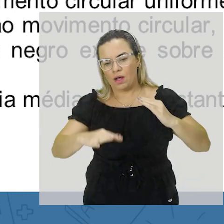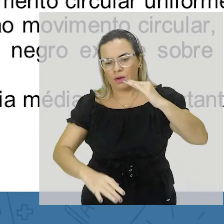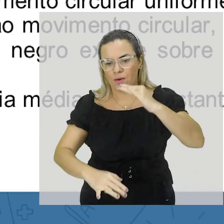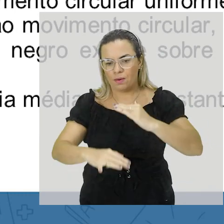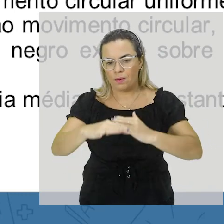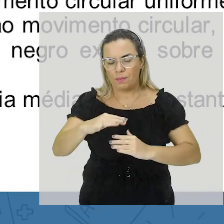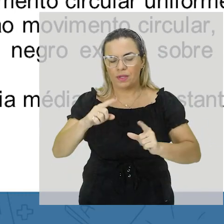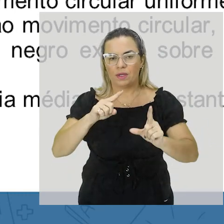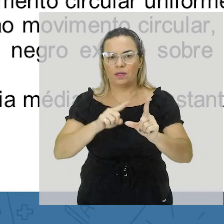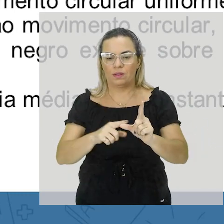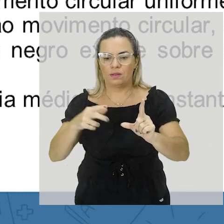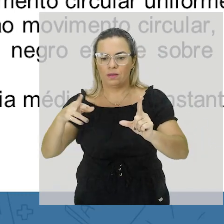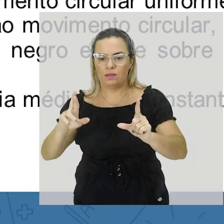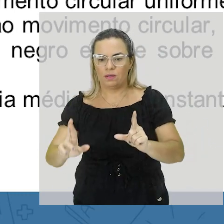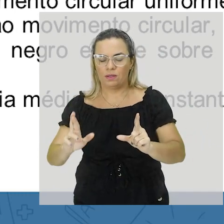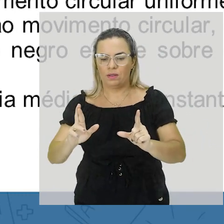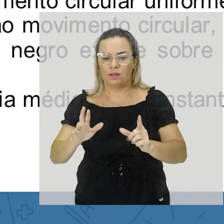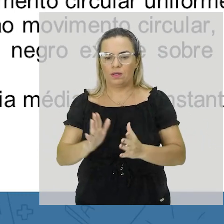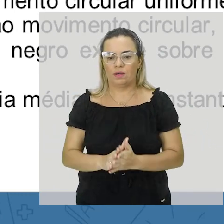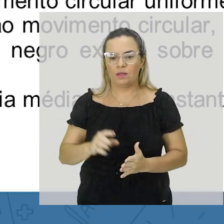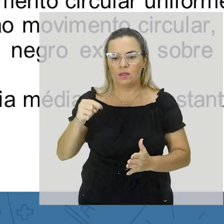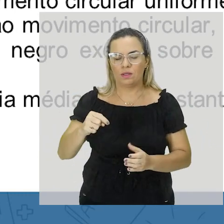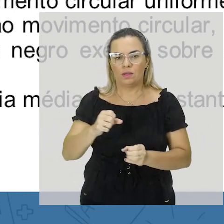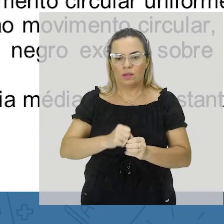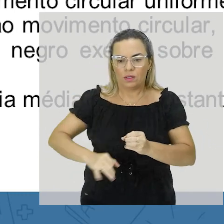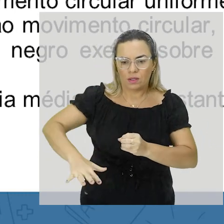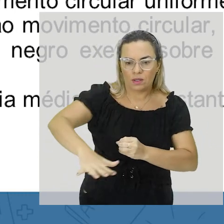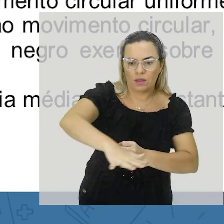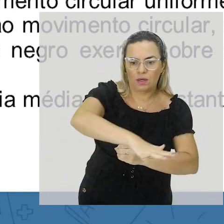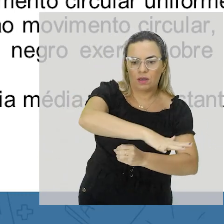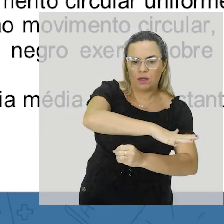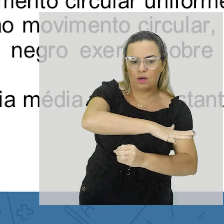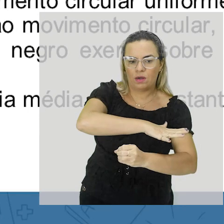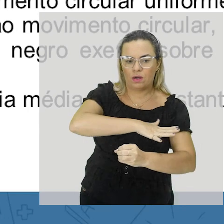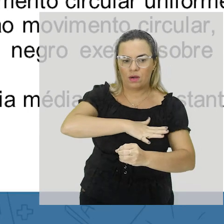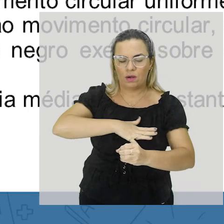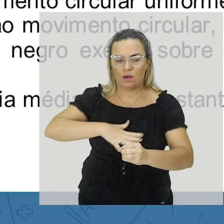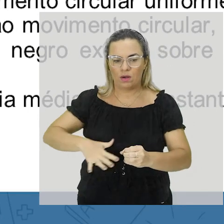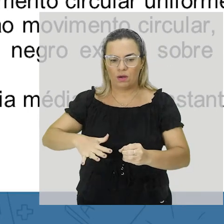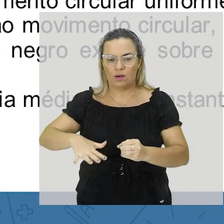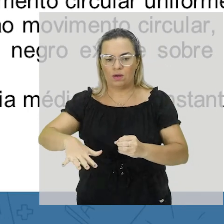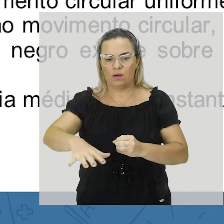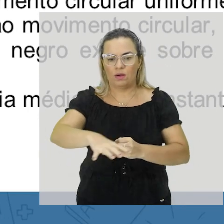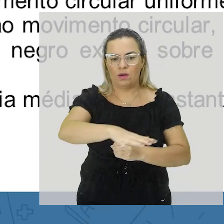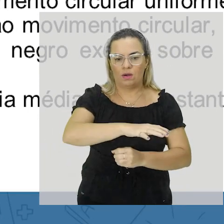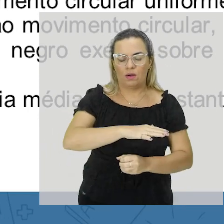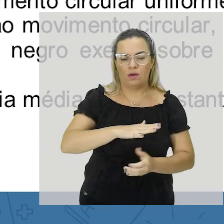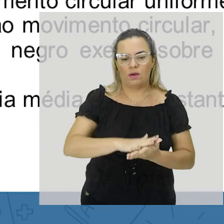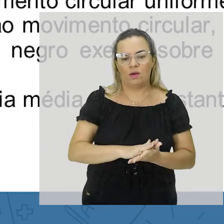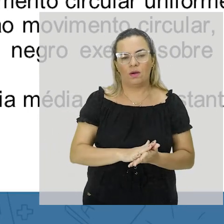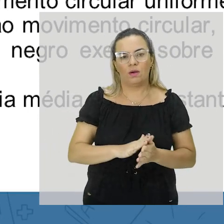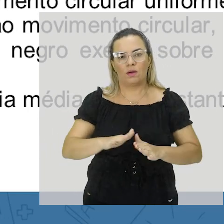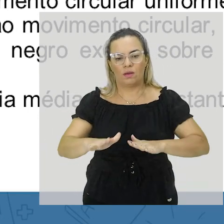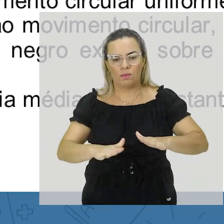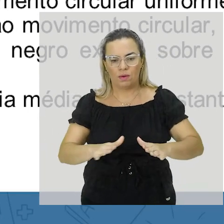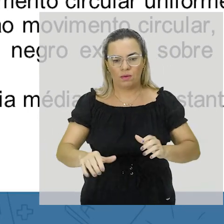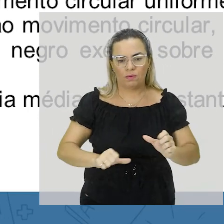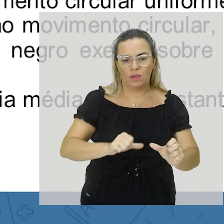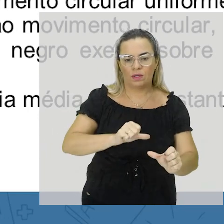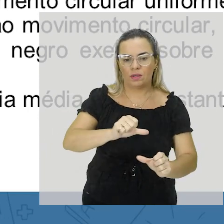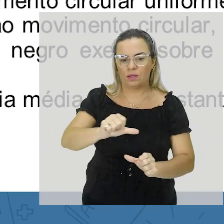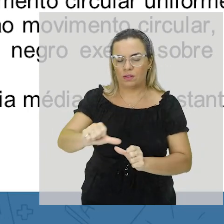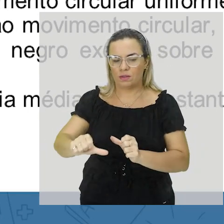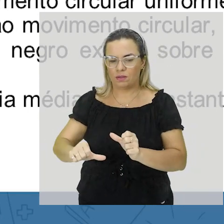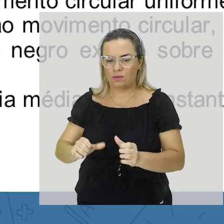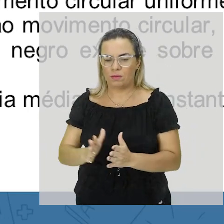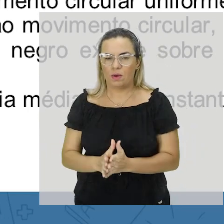objeto, que supostamente se desloca com boa aproximação em movimento circular uniforme.